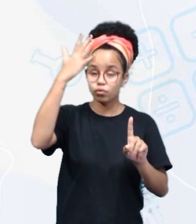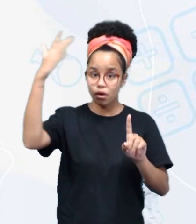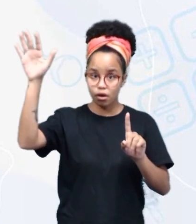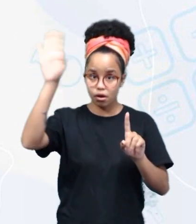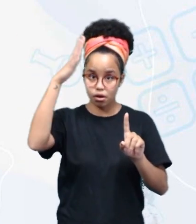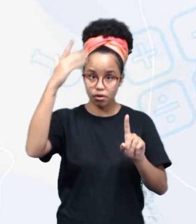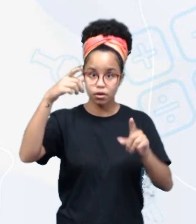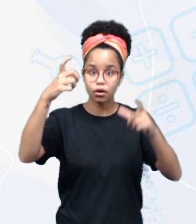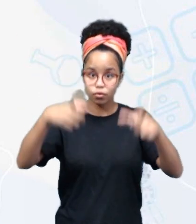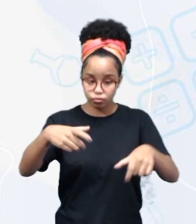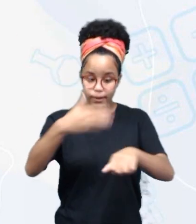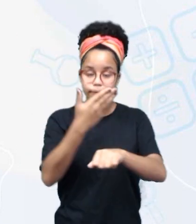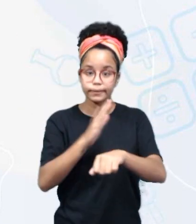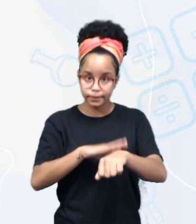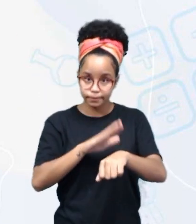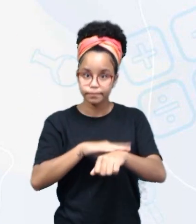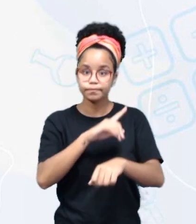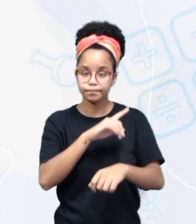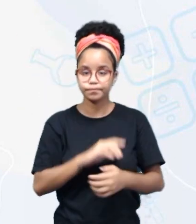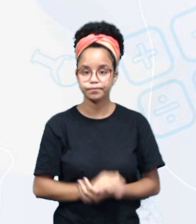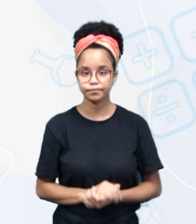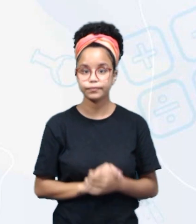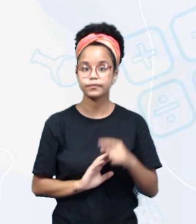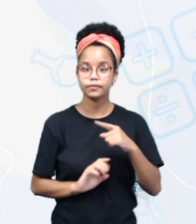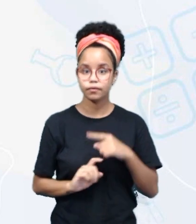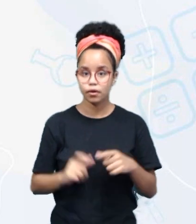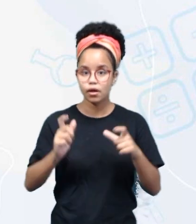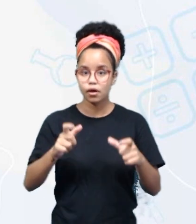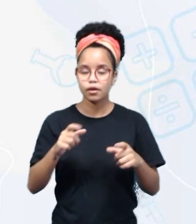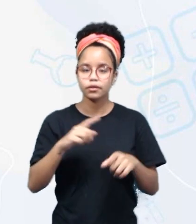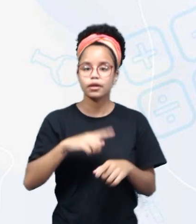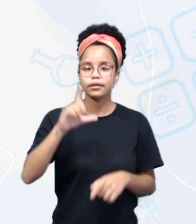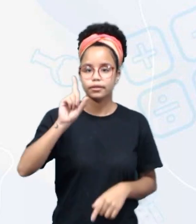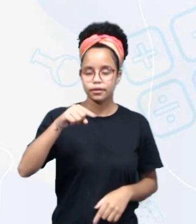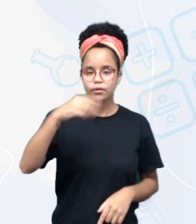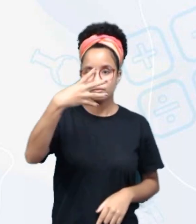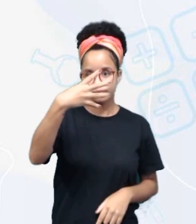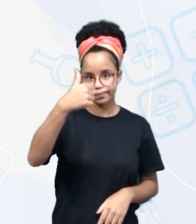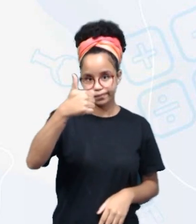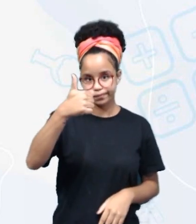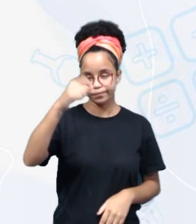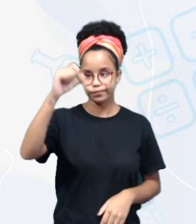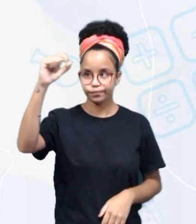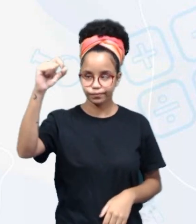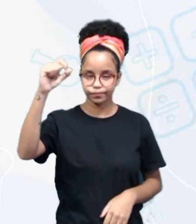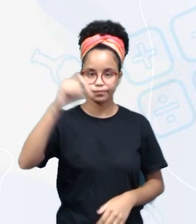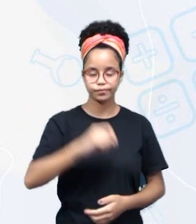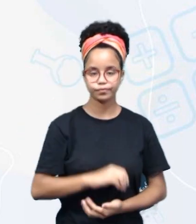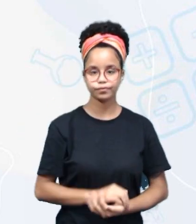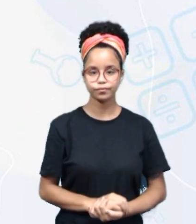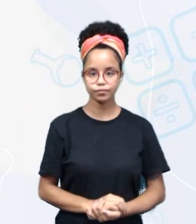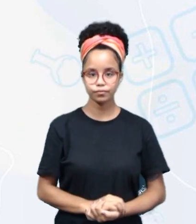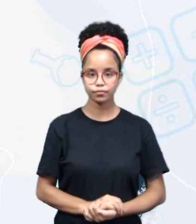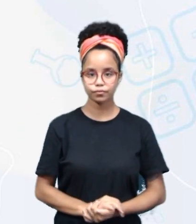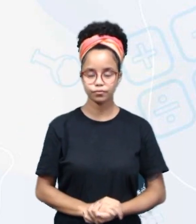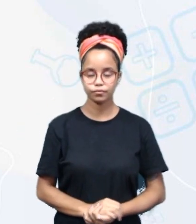naquele momento, naquele local, que no caso aí está em 41 graus.